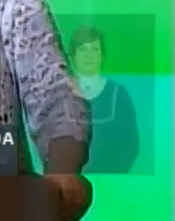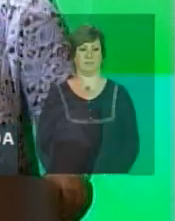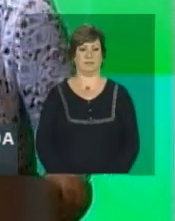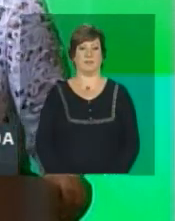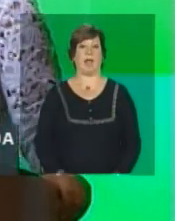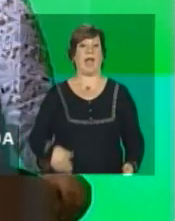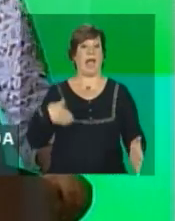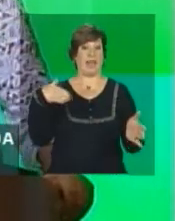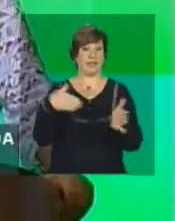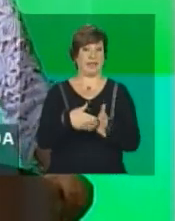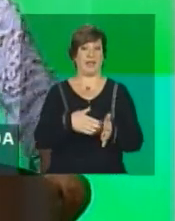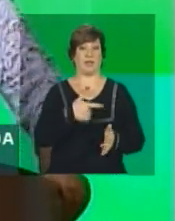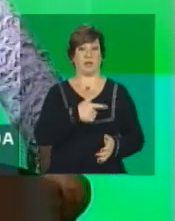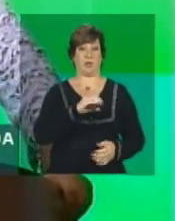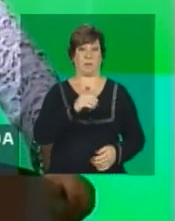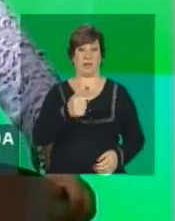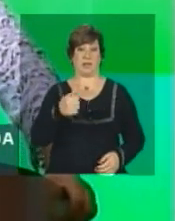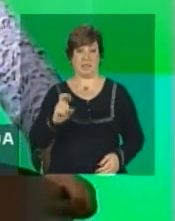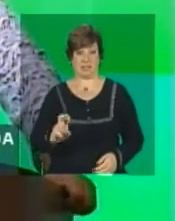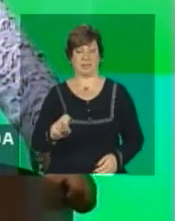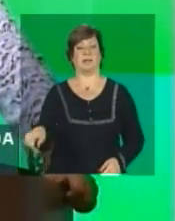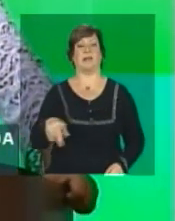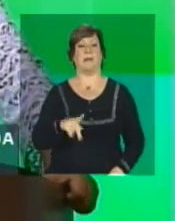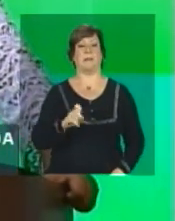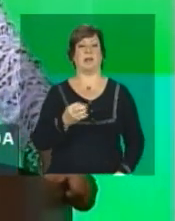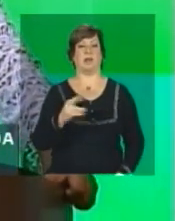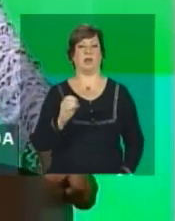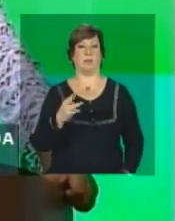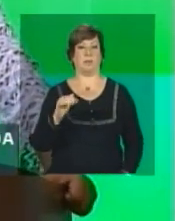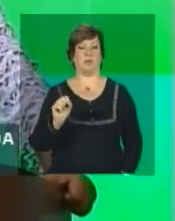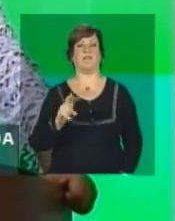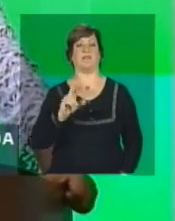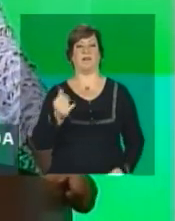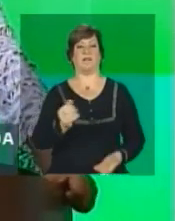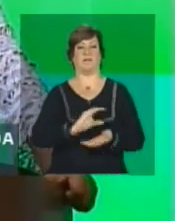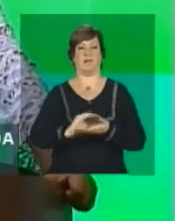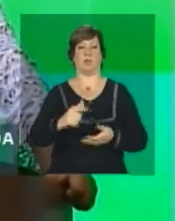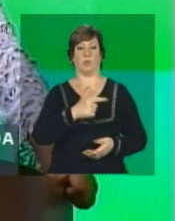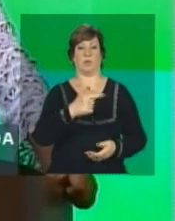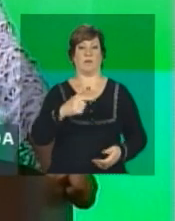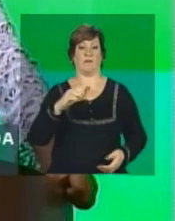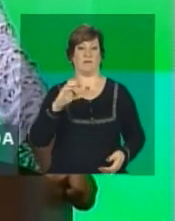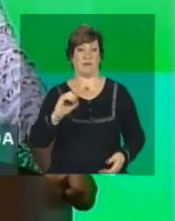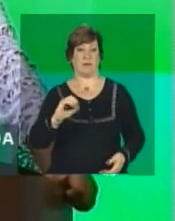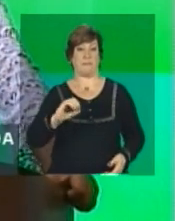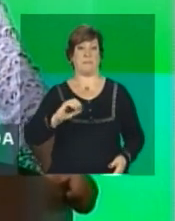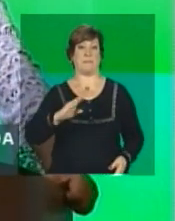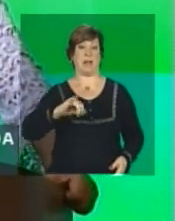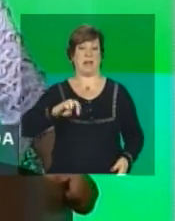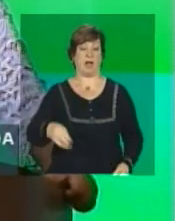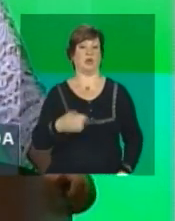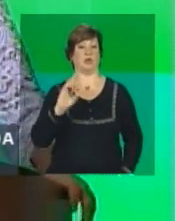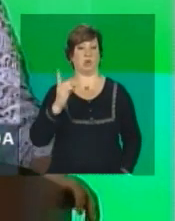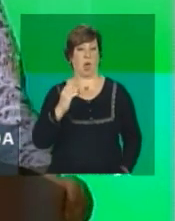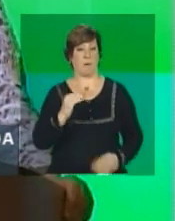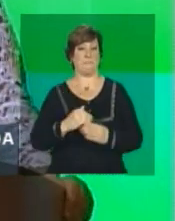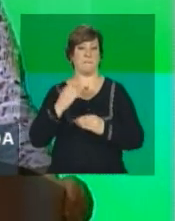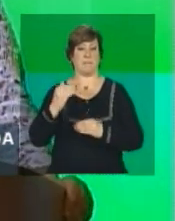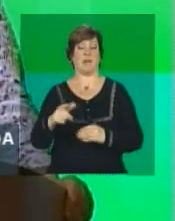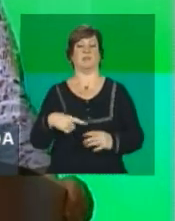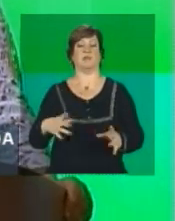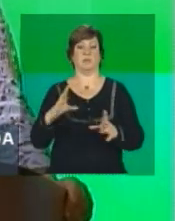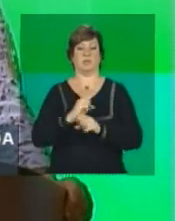Até 2015, a Petrobras vai investir mais de 220 bilhões de dólares na